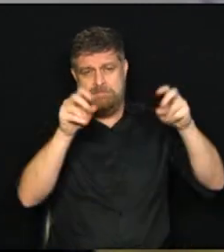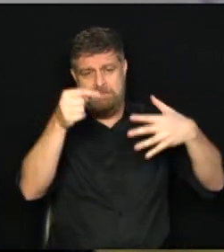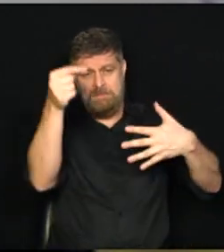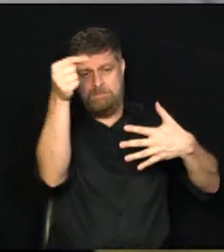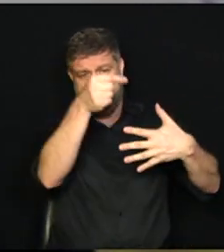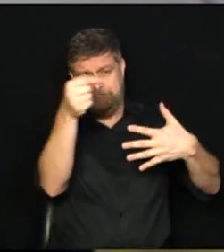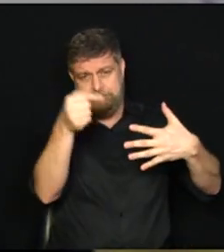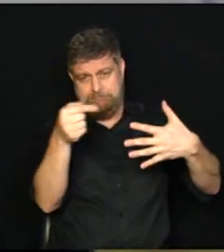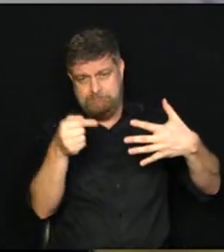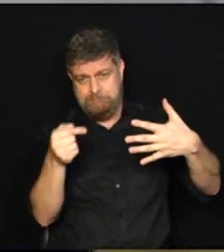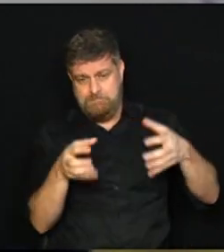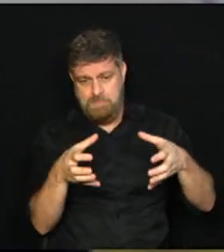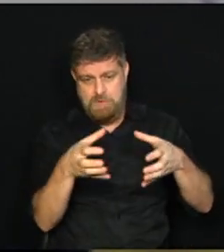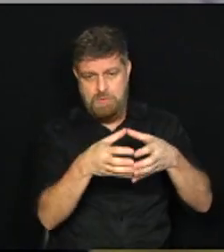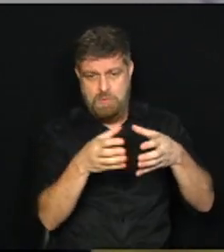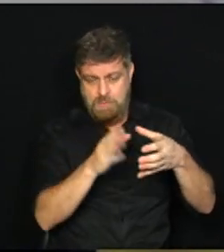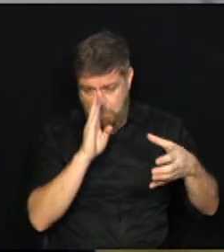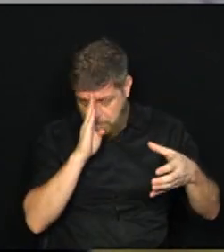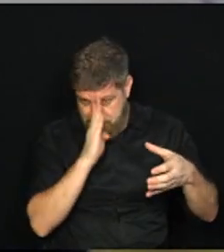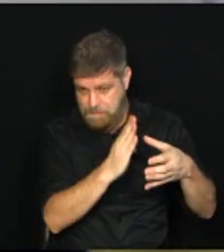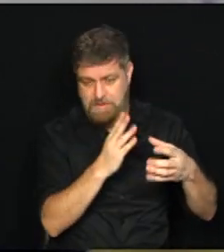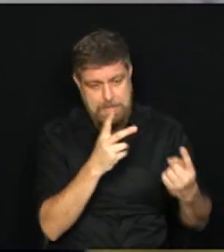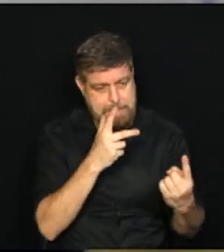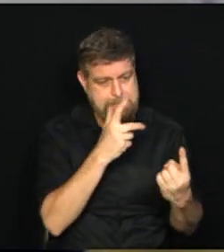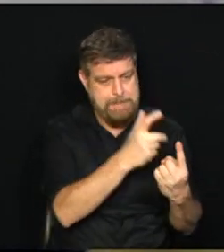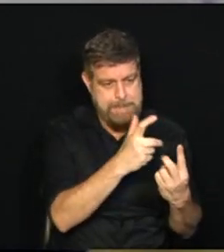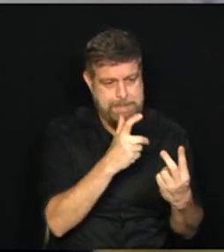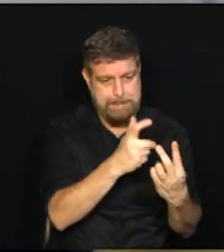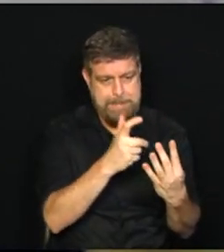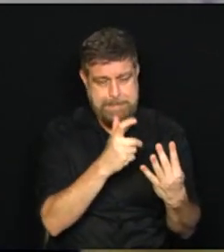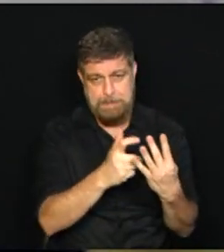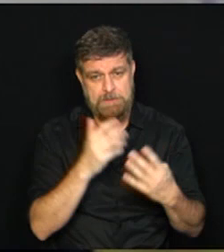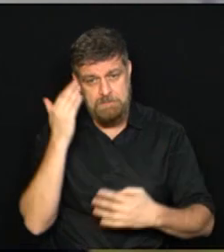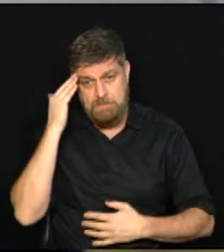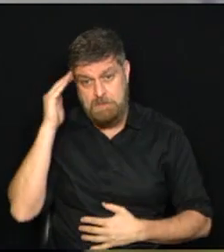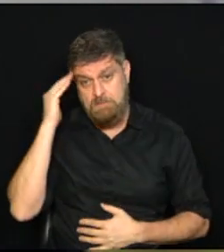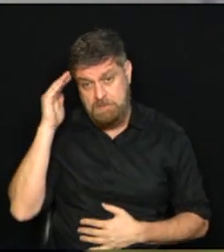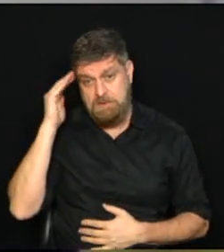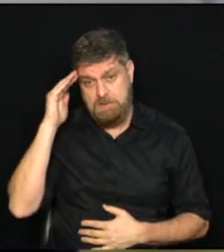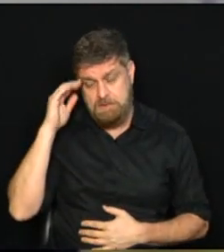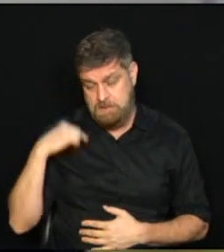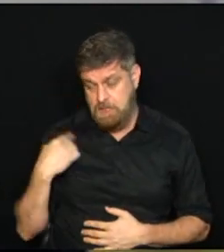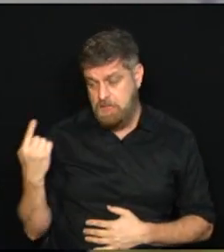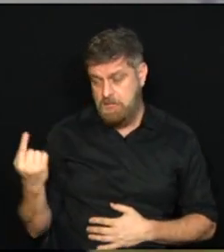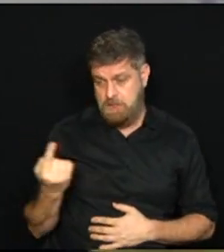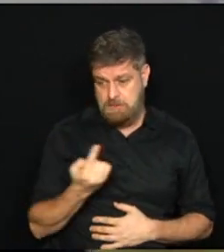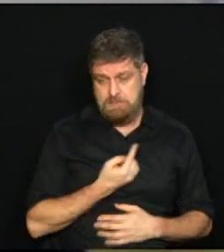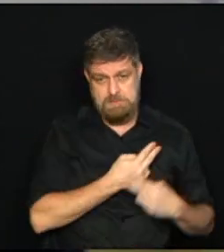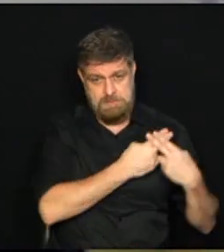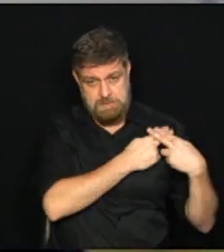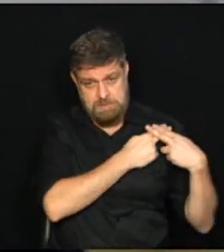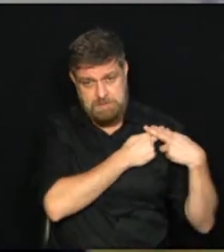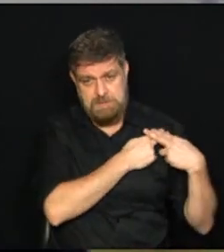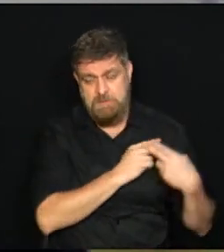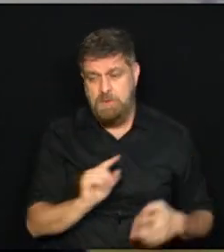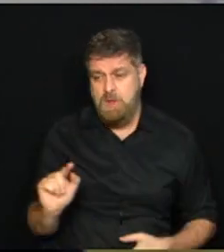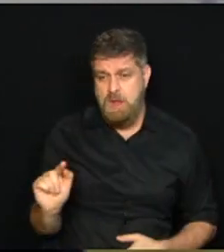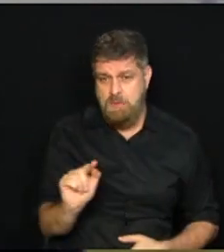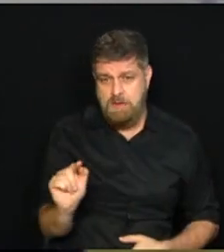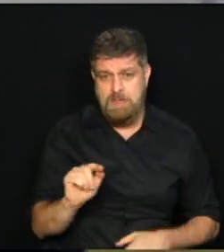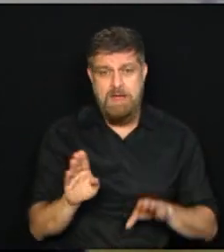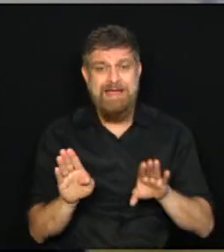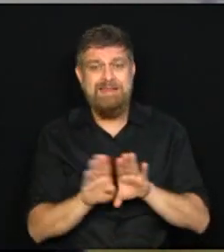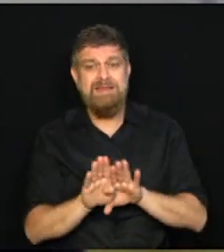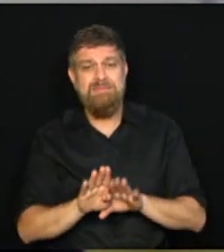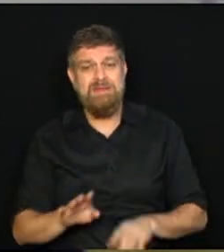públicos, né, algumas categorias prioritárias, no nosso entender da comissão, e também da